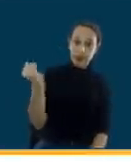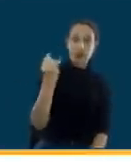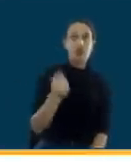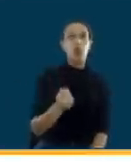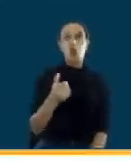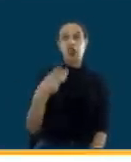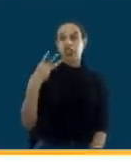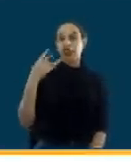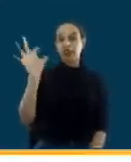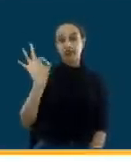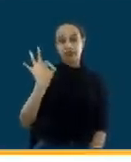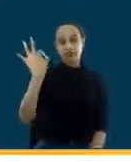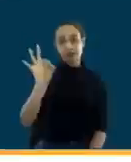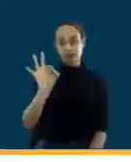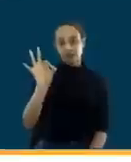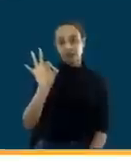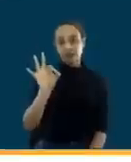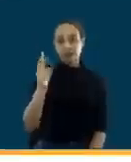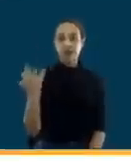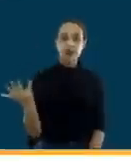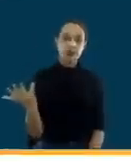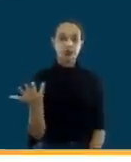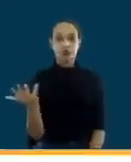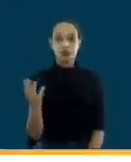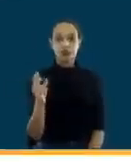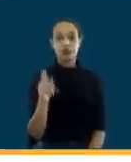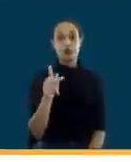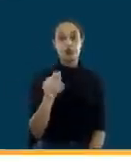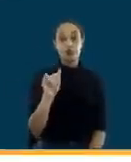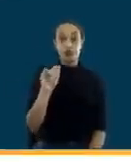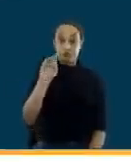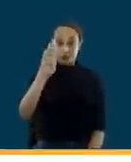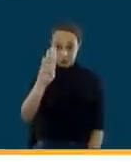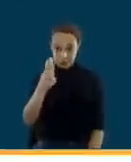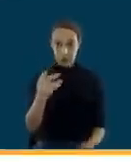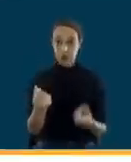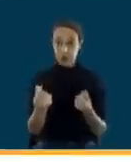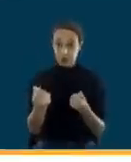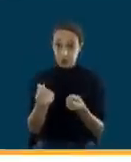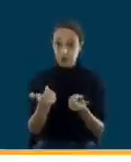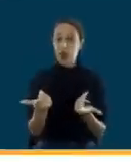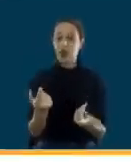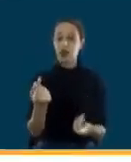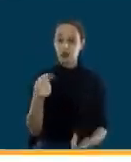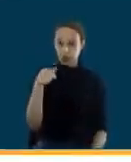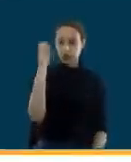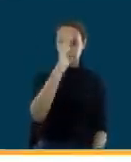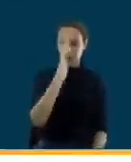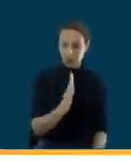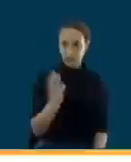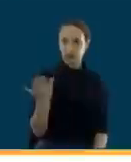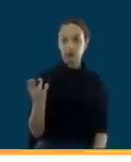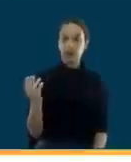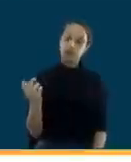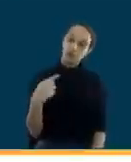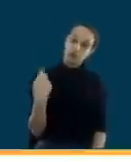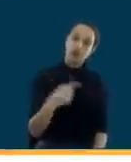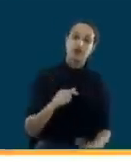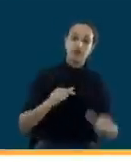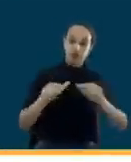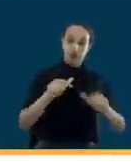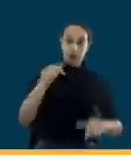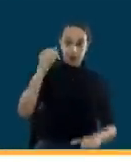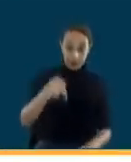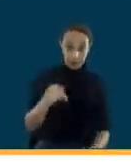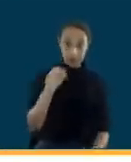quase 3% do PIB da economia do nosso país. Portanto, a gente tem trabalhado já na cidade do Rio de Janeiro, já